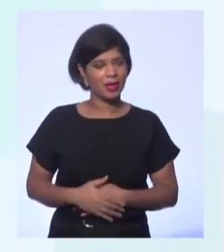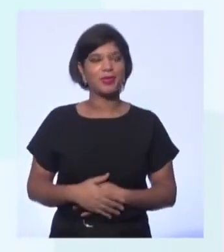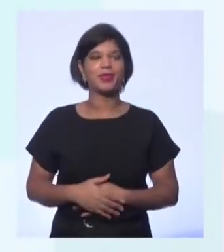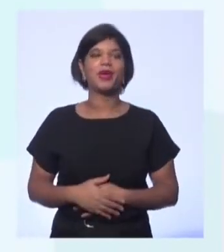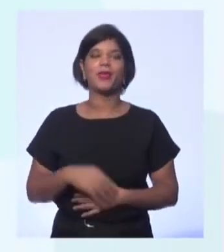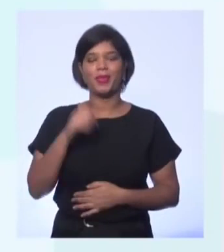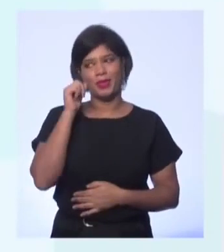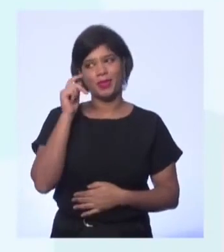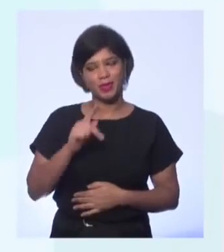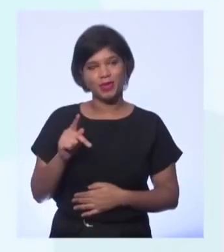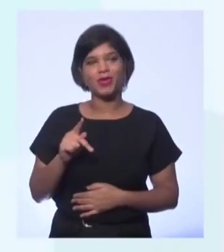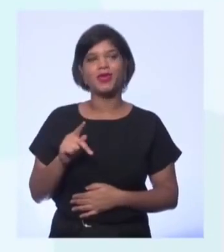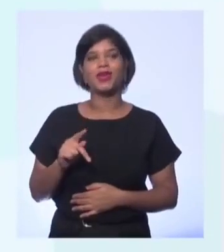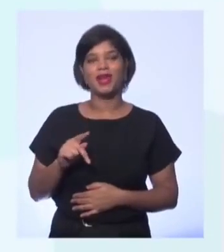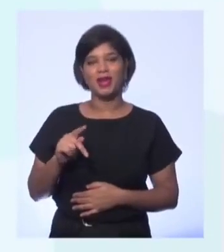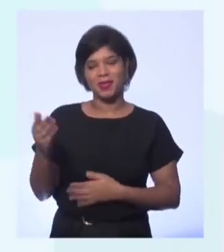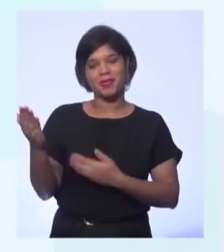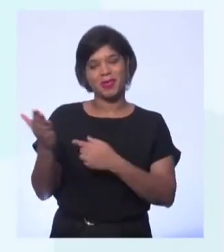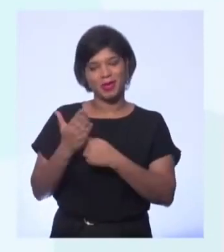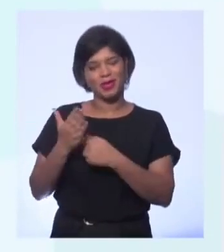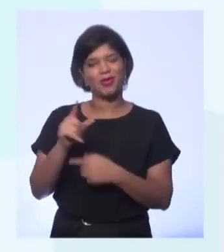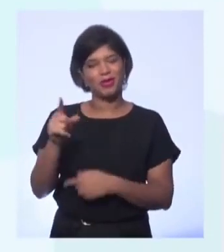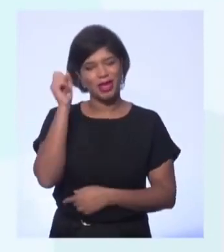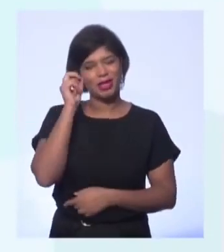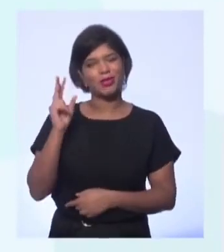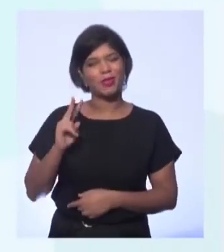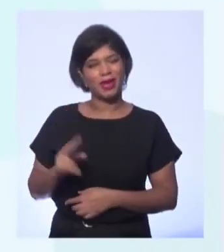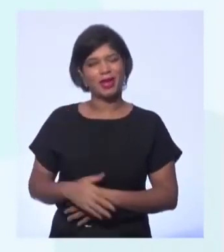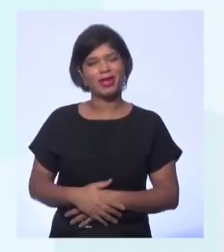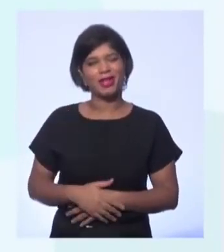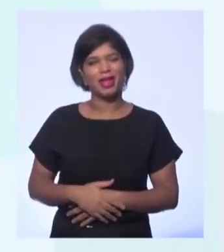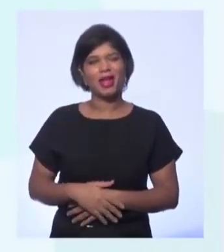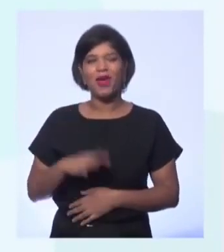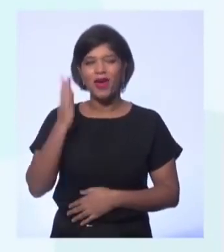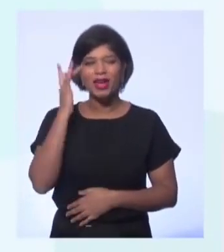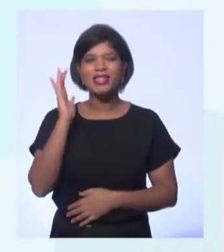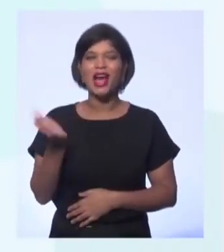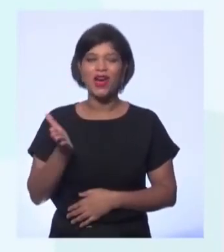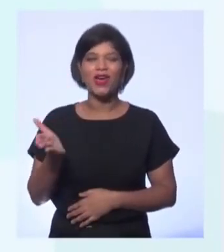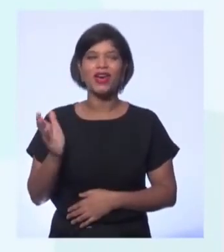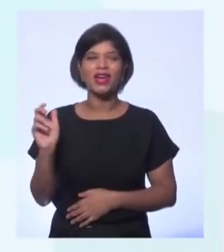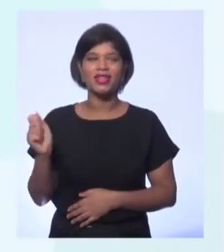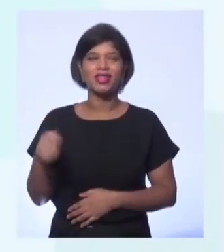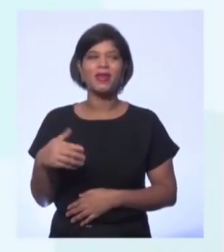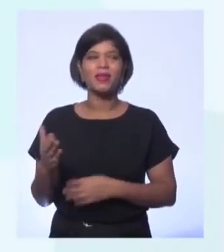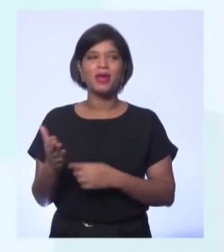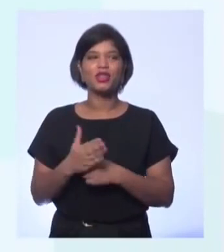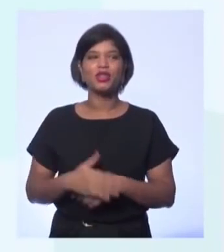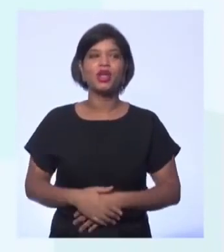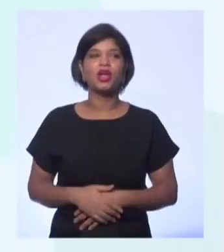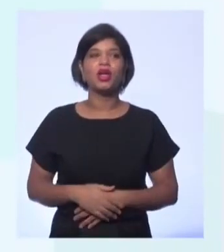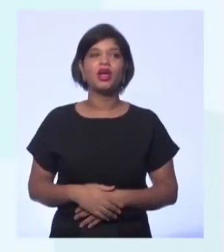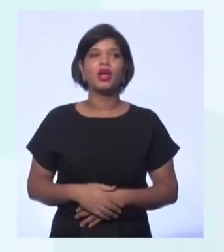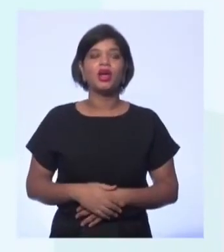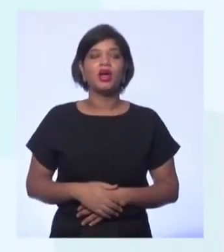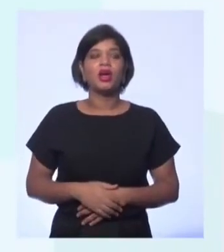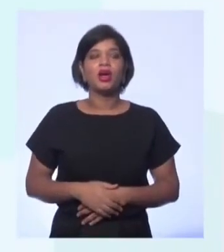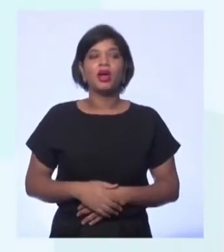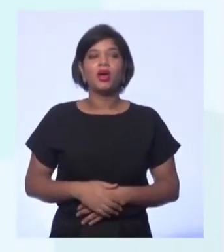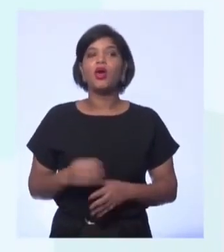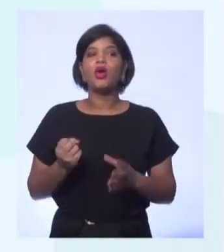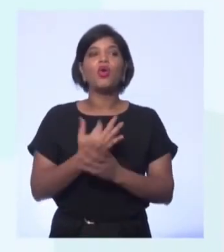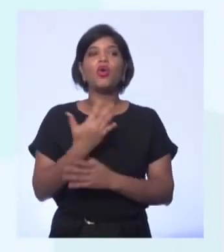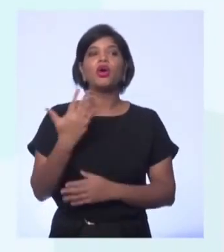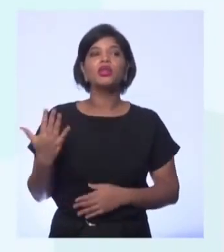claro, da professora Inês, que ela é esperta aí e tal, deve estar com uma calculadora para me ajudar. Professora Inês, aqui é 3 vezes que eu sei, mas quanto